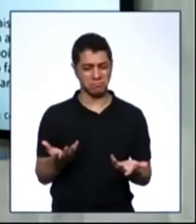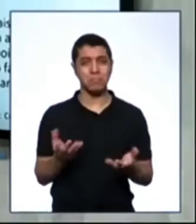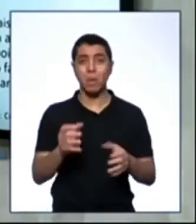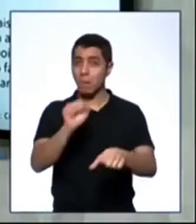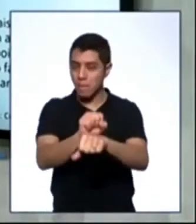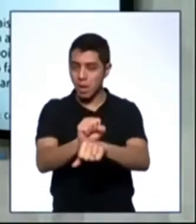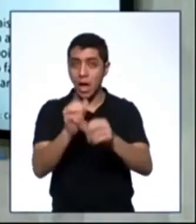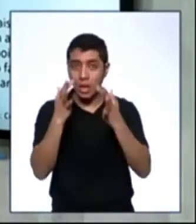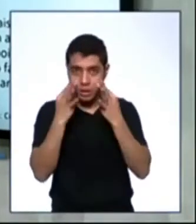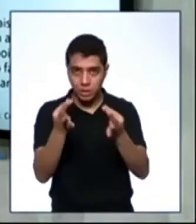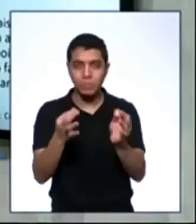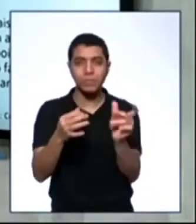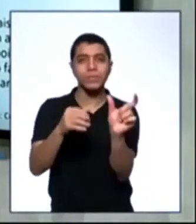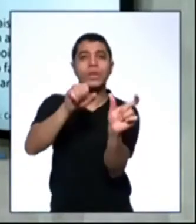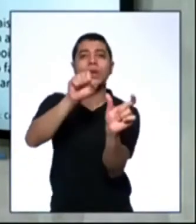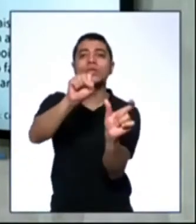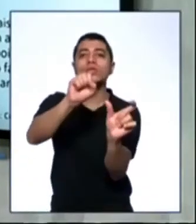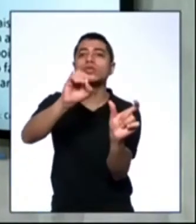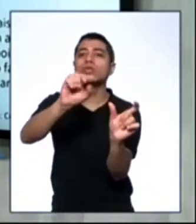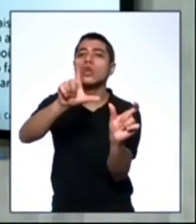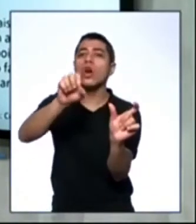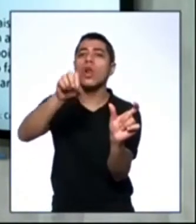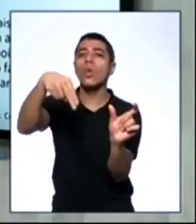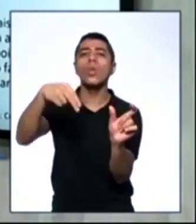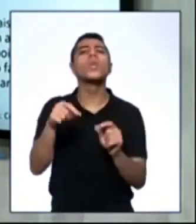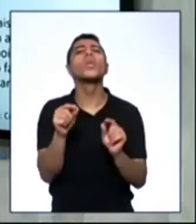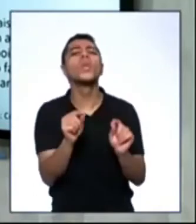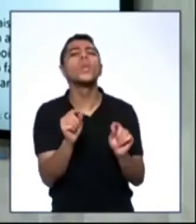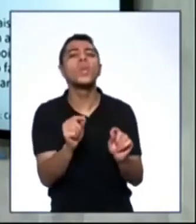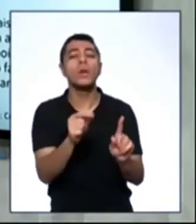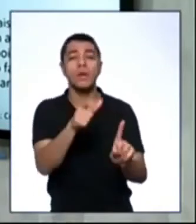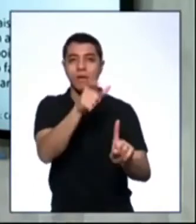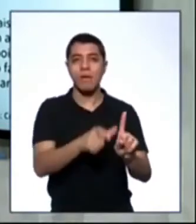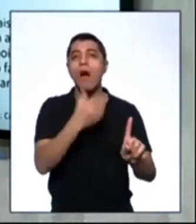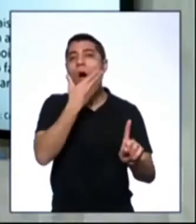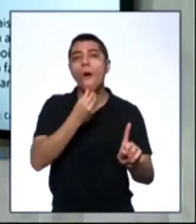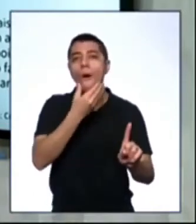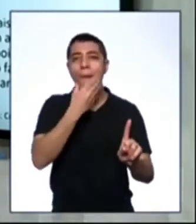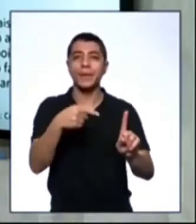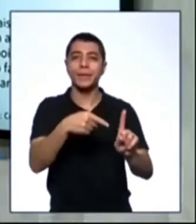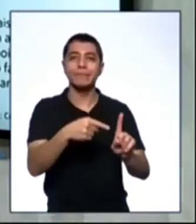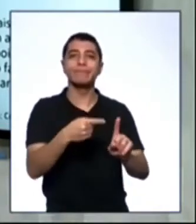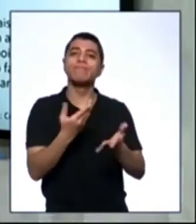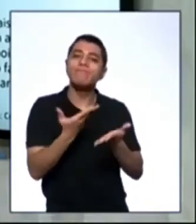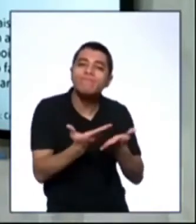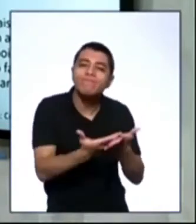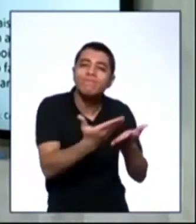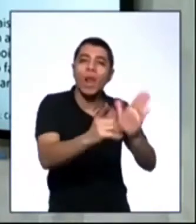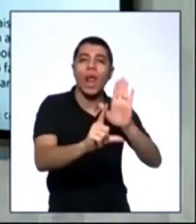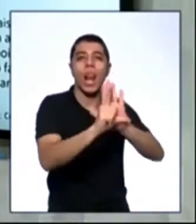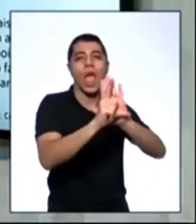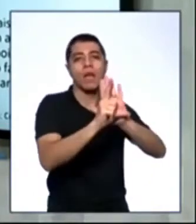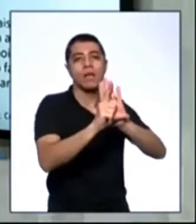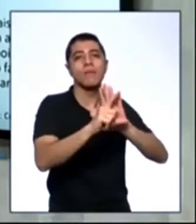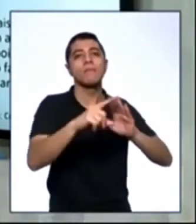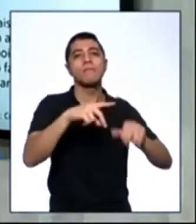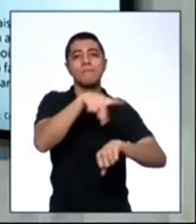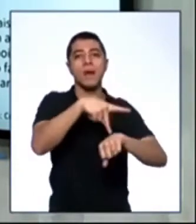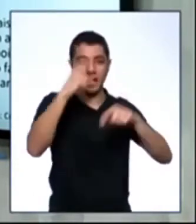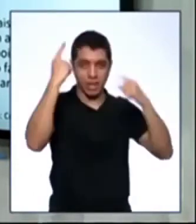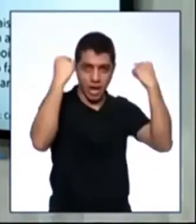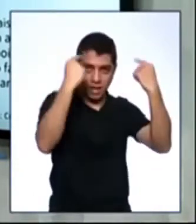é um legislador da Grécia. Ele está comparando Grécia com Roma nessa questão, beleza? Só que você vai ver que por Roma a gente já consegue matar o